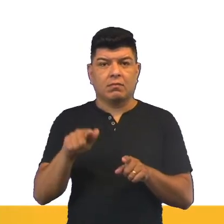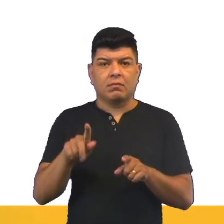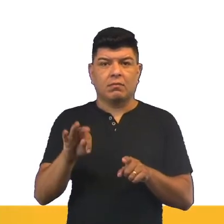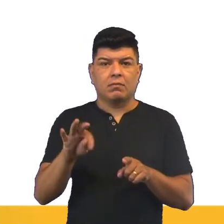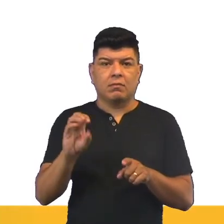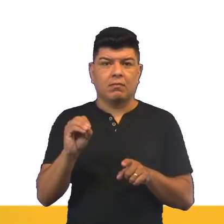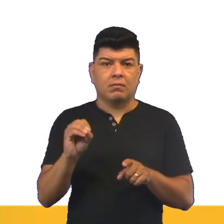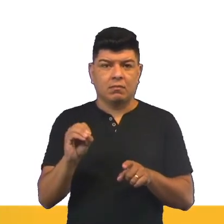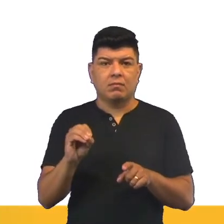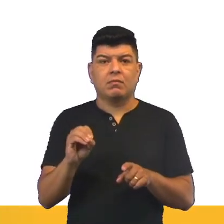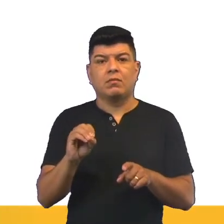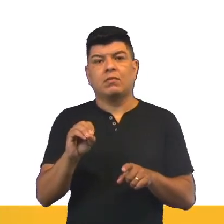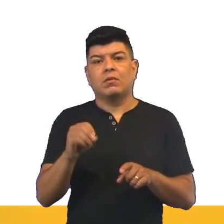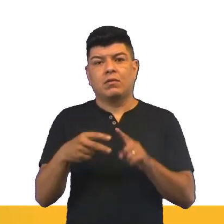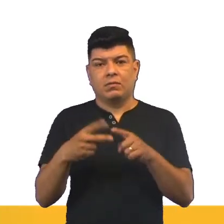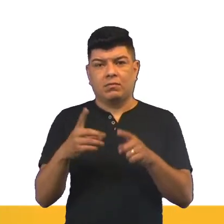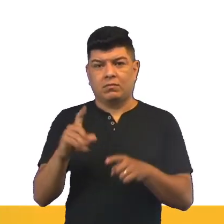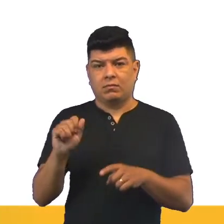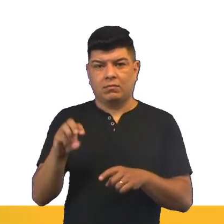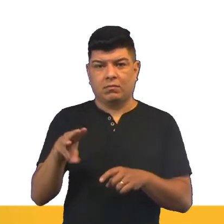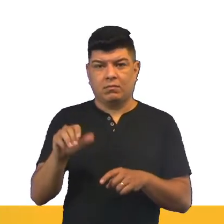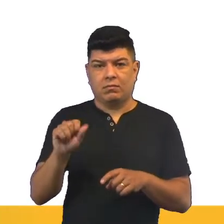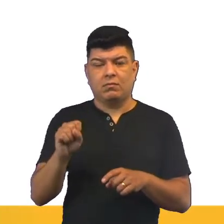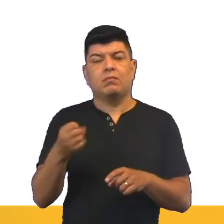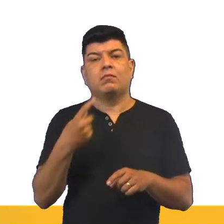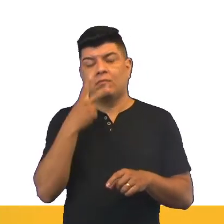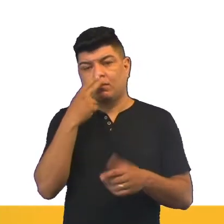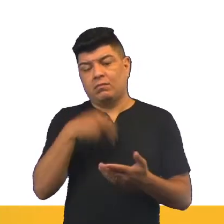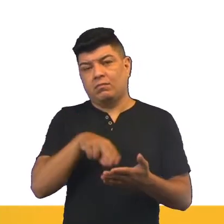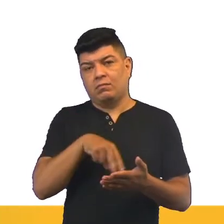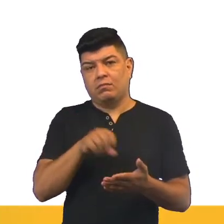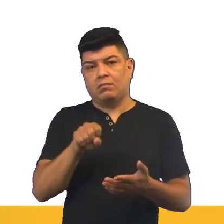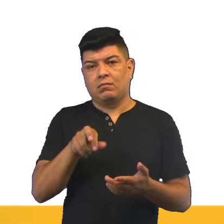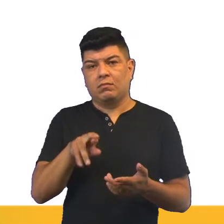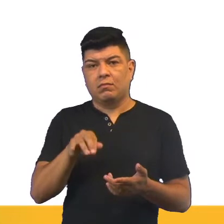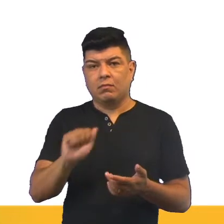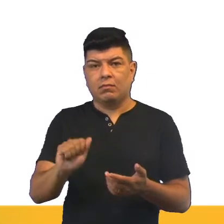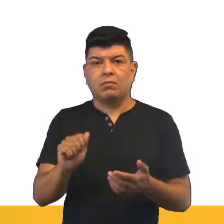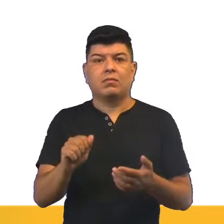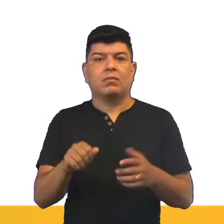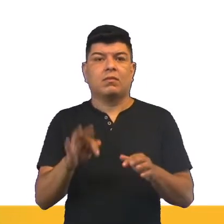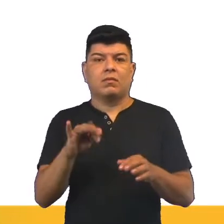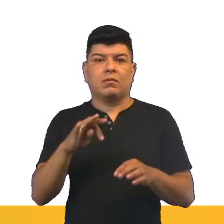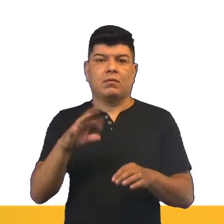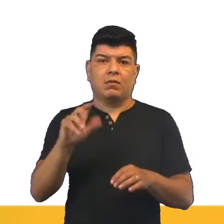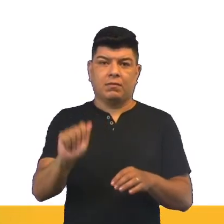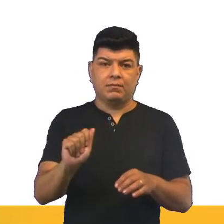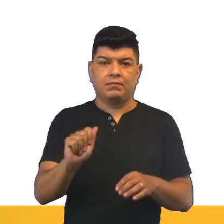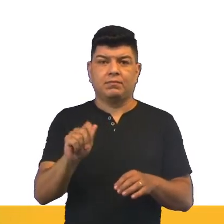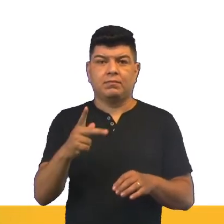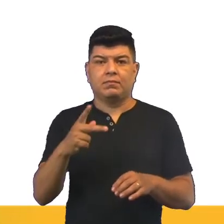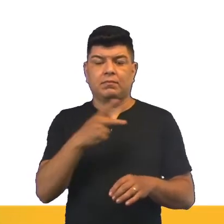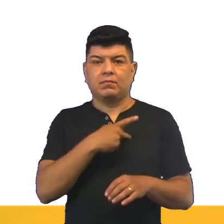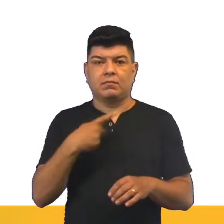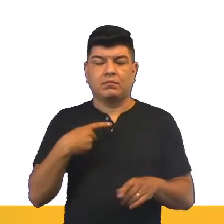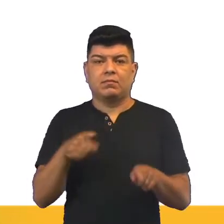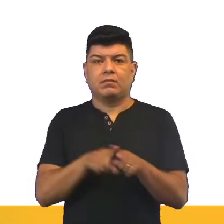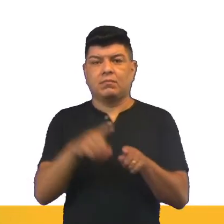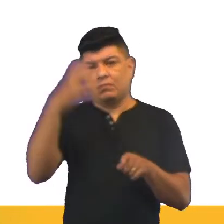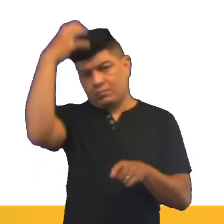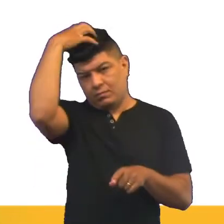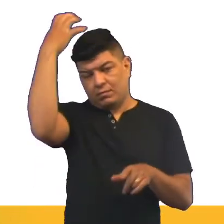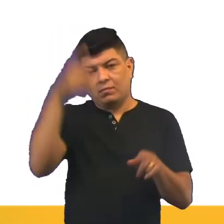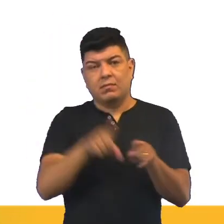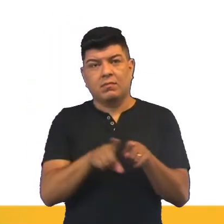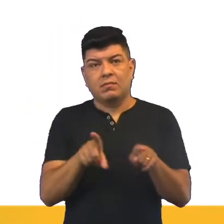bragantino, shot duas damas, né? Dança do siriá, dança da fita, pastoris, reizado,